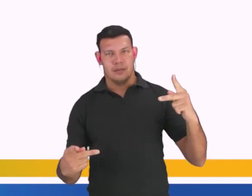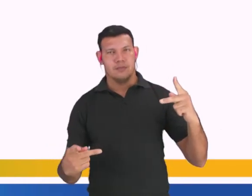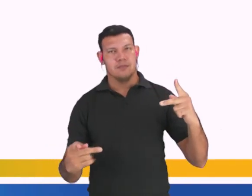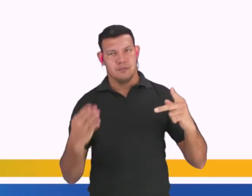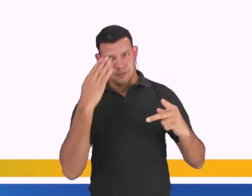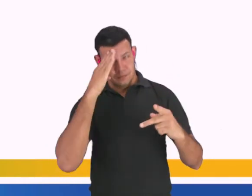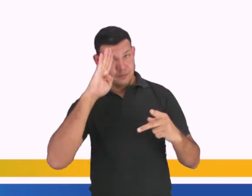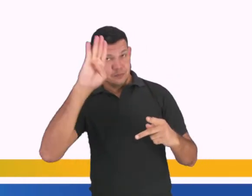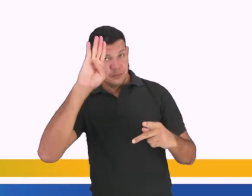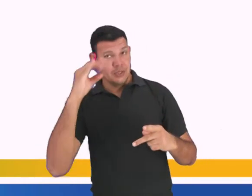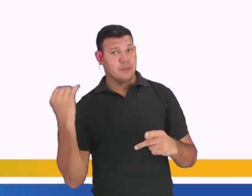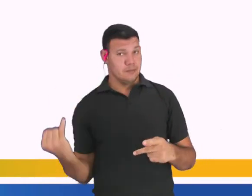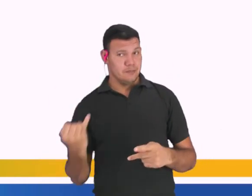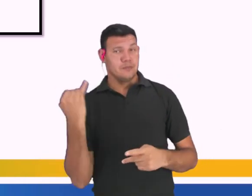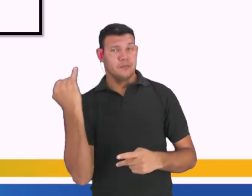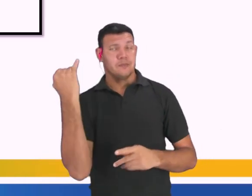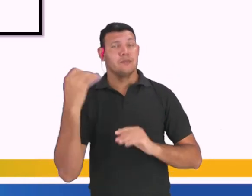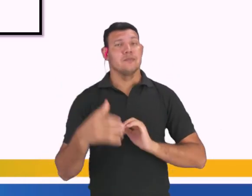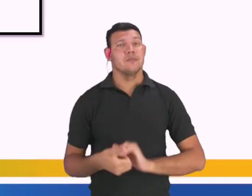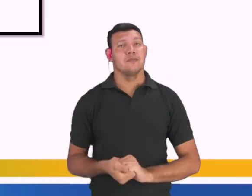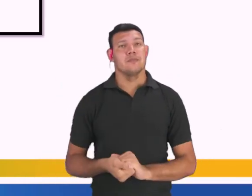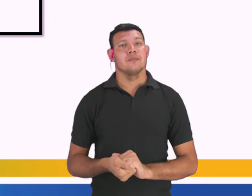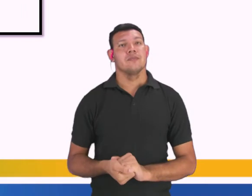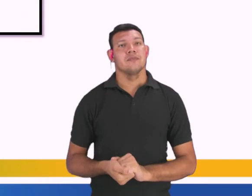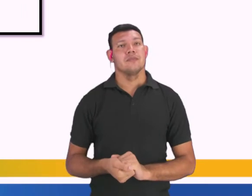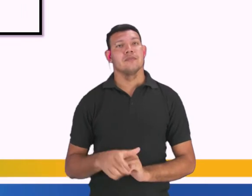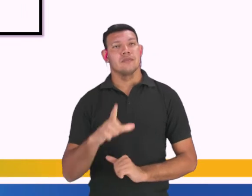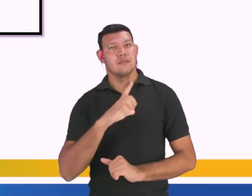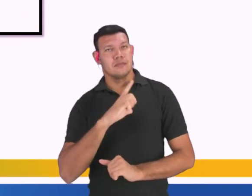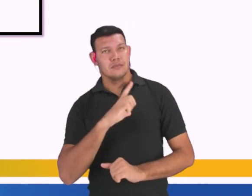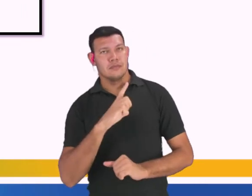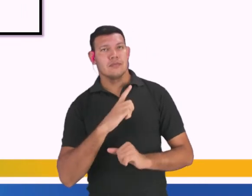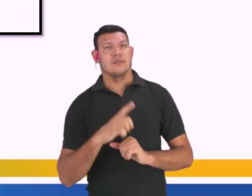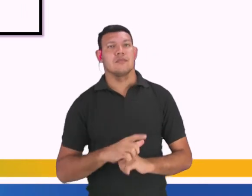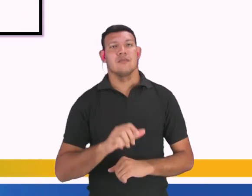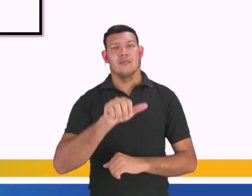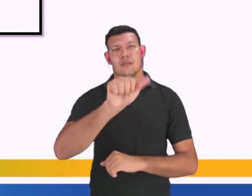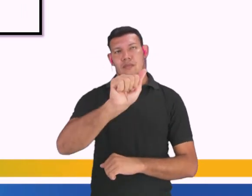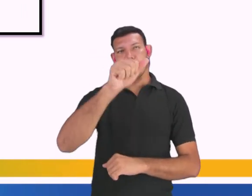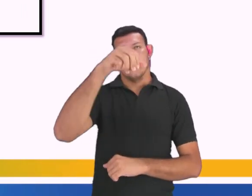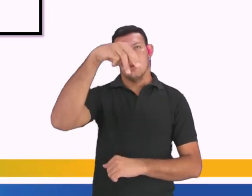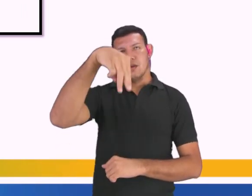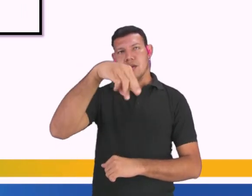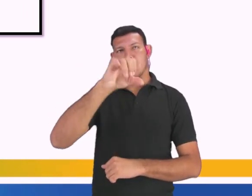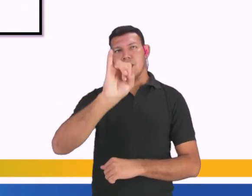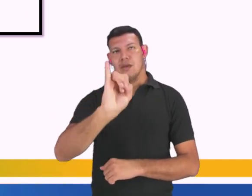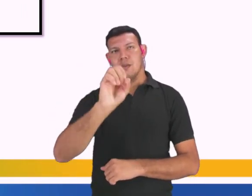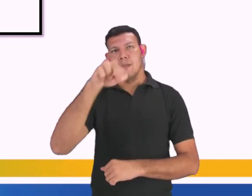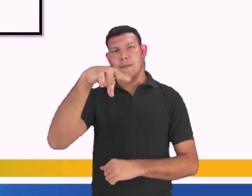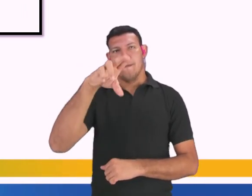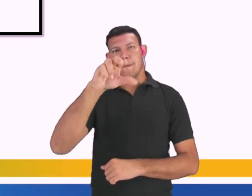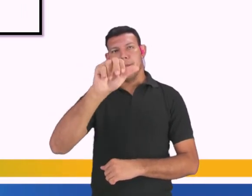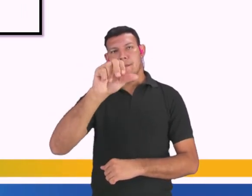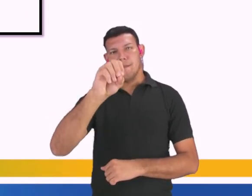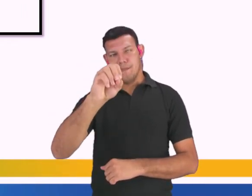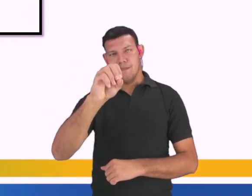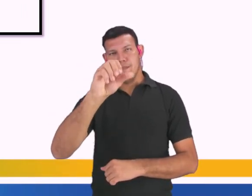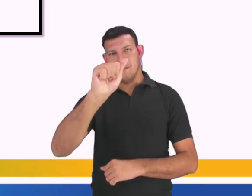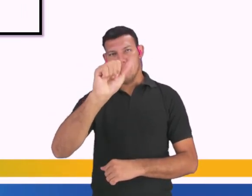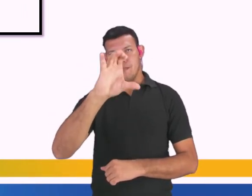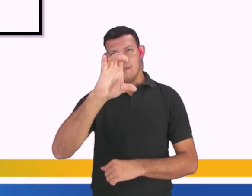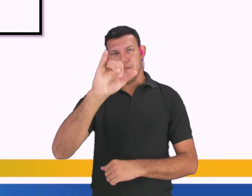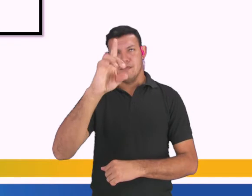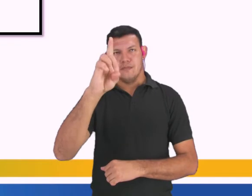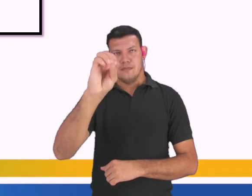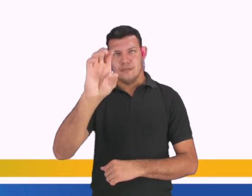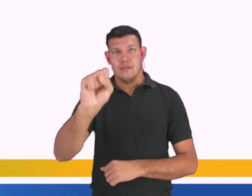mais importante, aonde nós temos aqui os aminoácidos, como você vê aqui nessa reação, que são